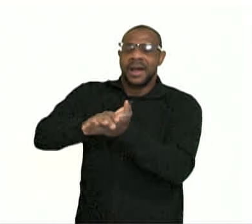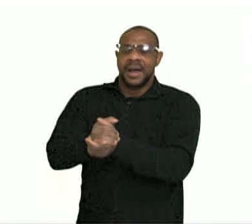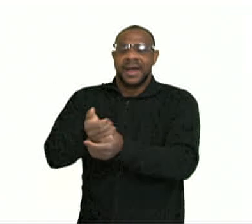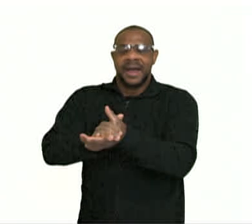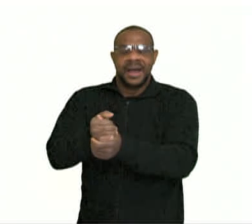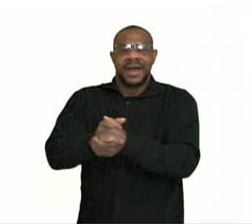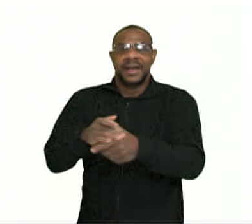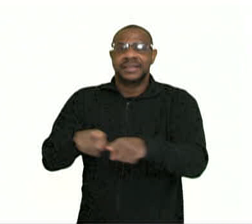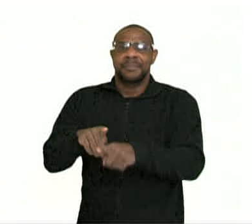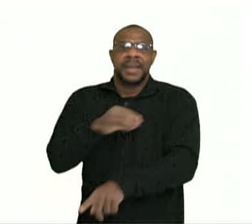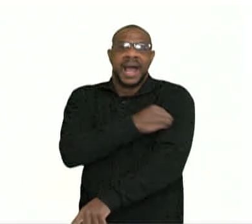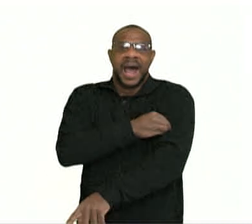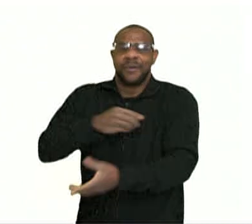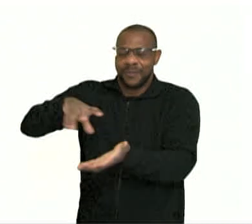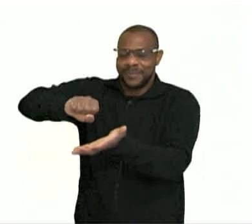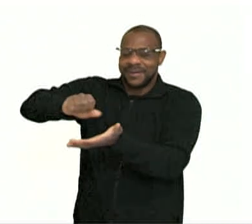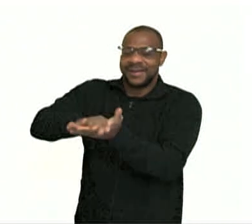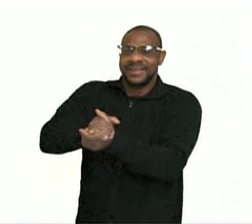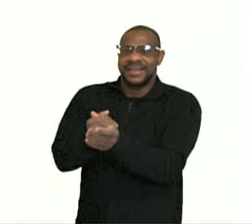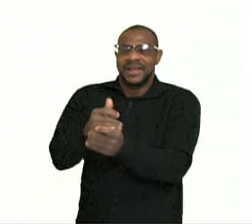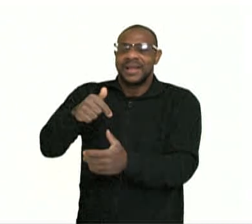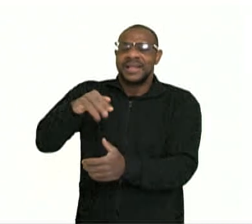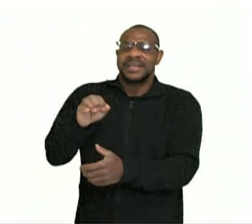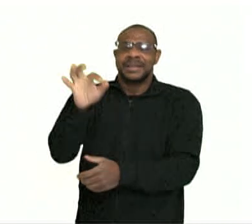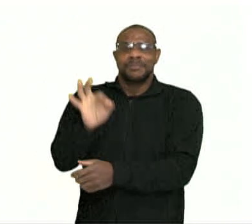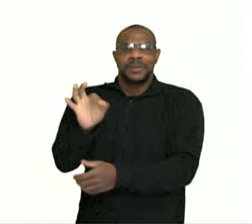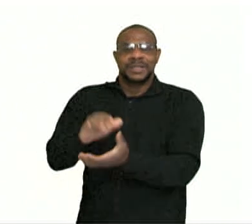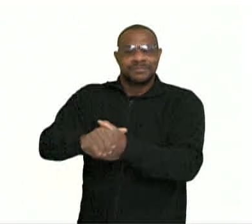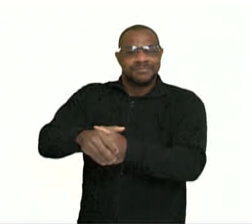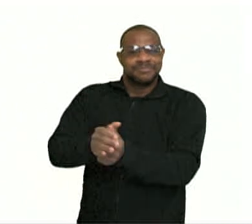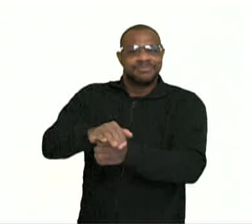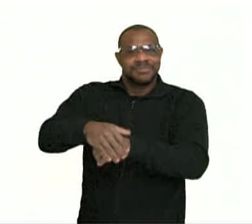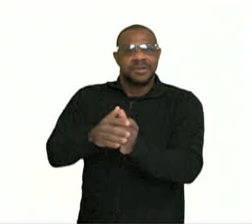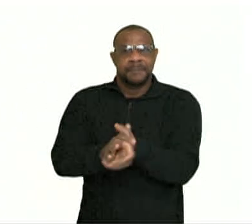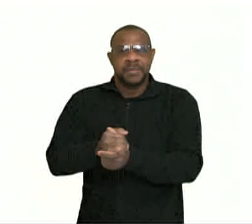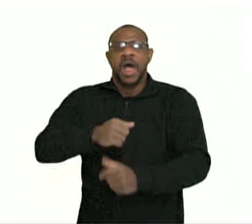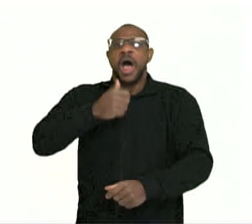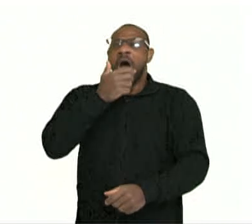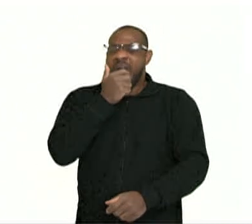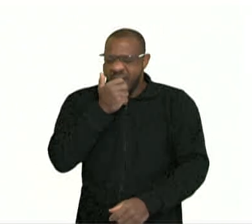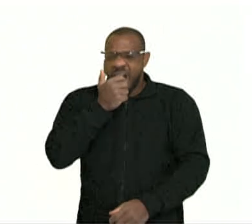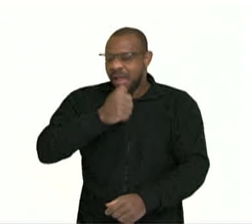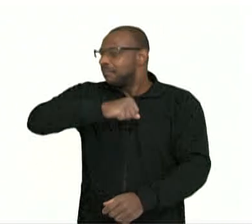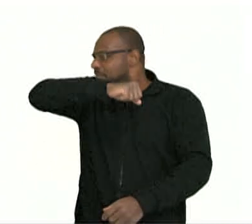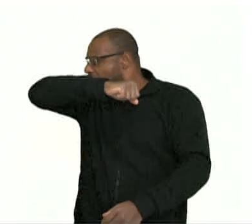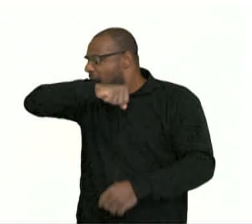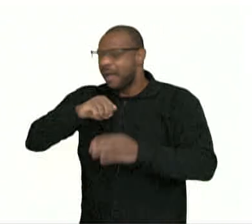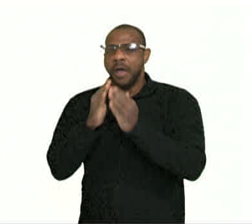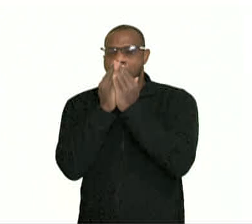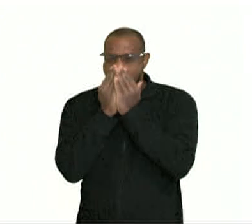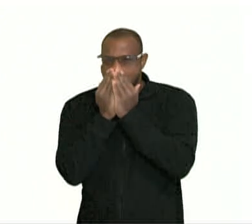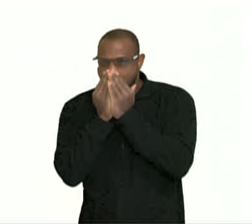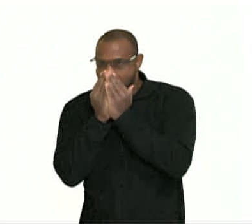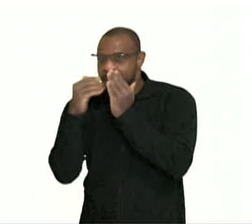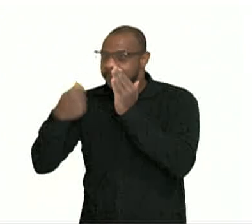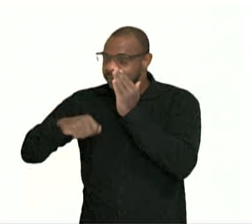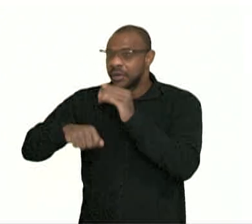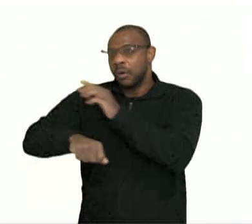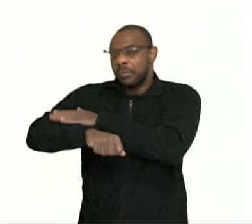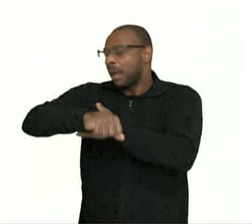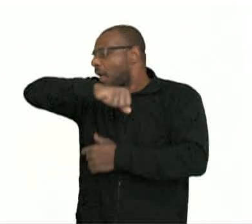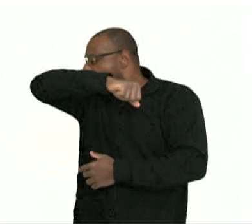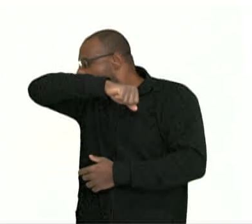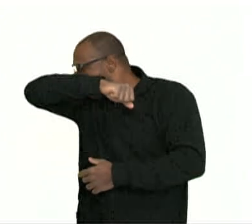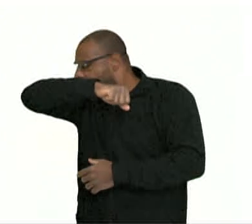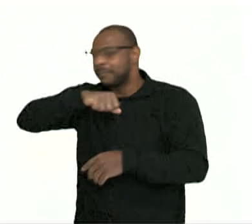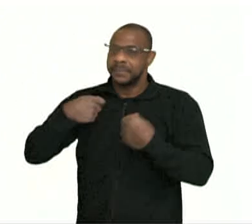com álcool em gel 70%. Ao tossir ou espirrar, cubra o nariz e a boca com lenço ou com o braço e não com